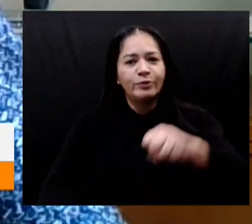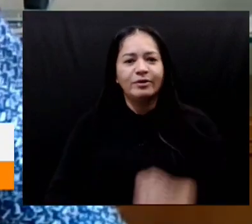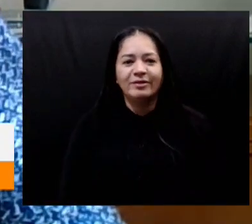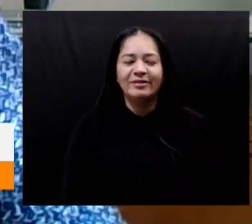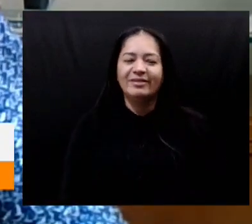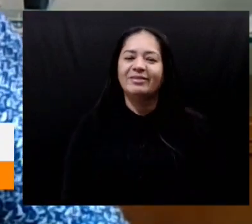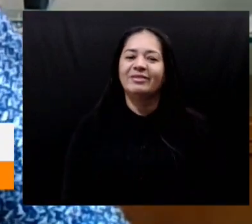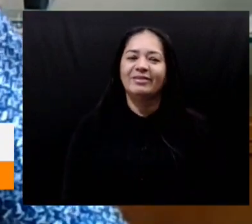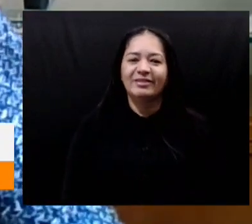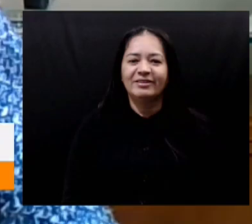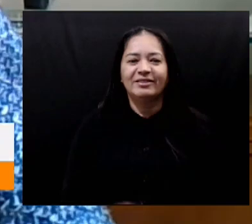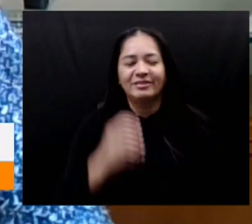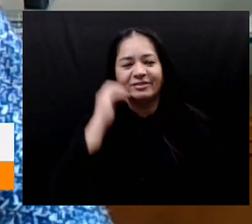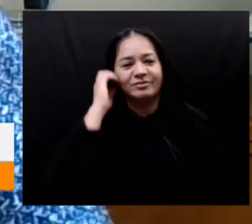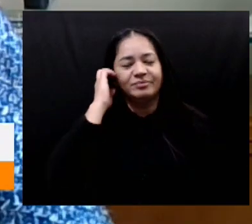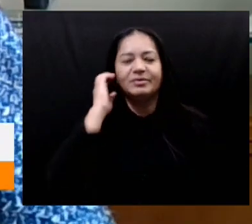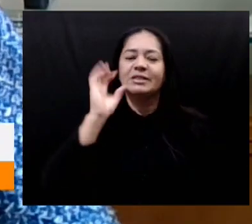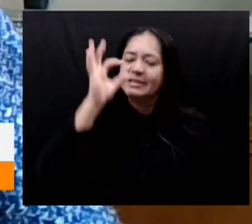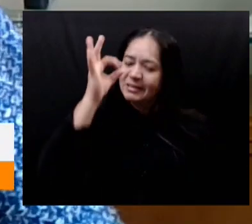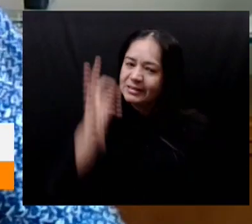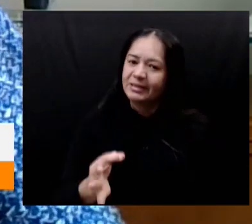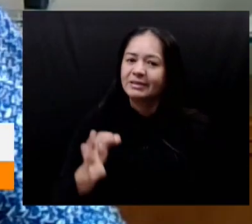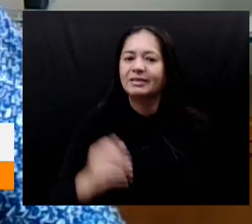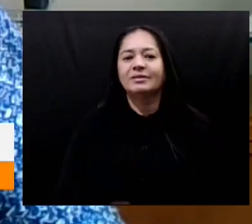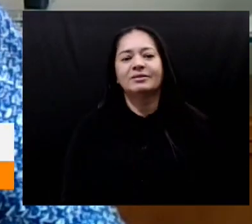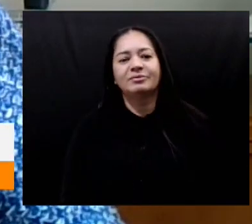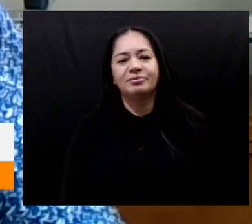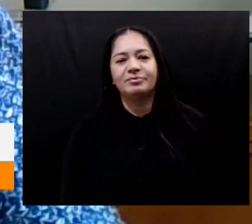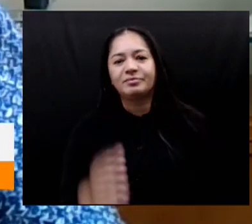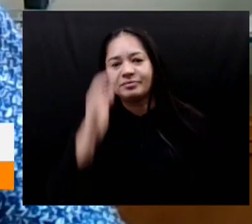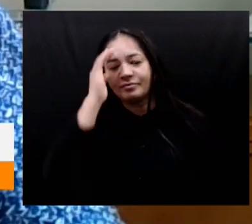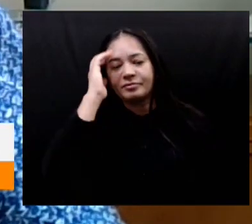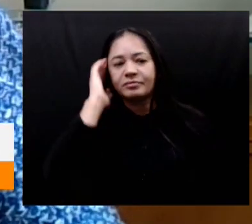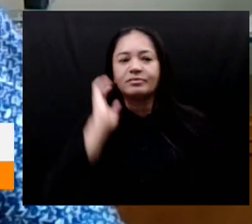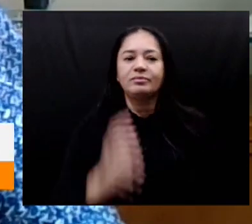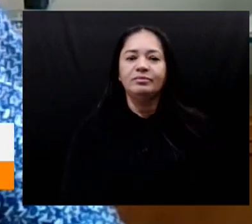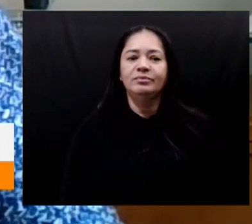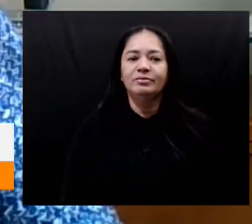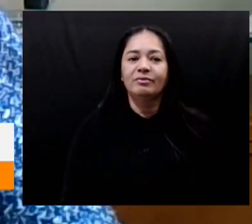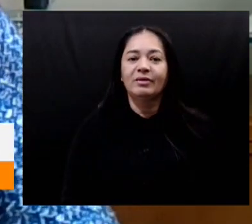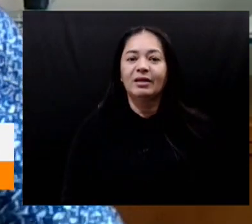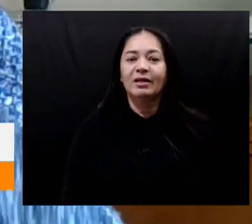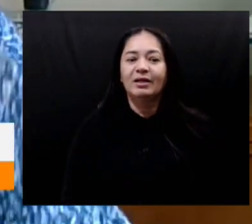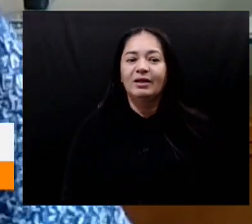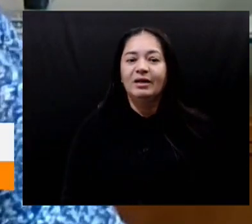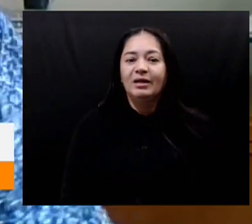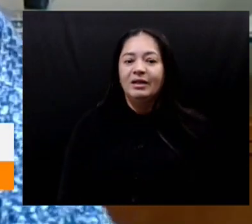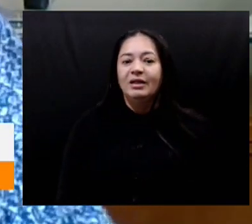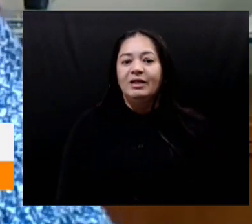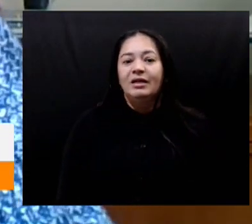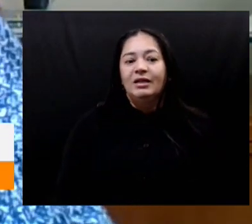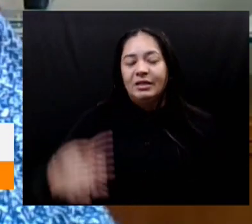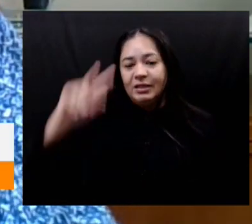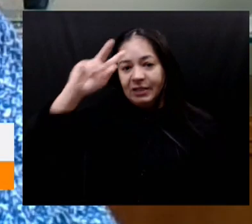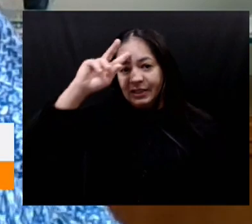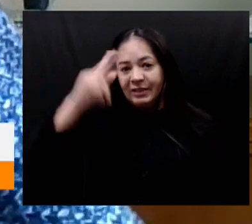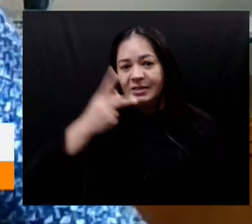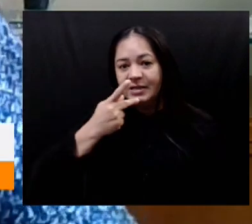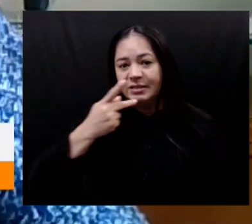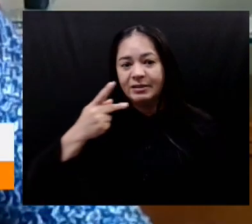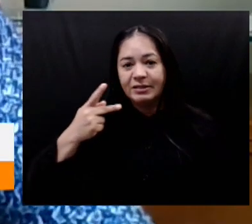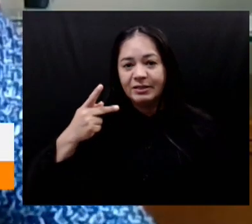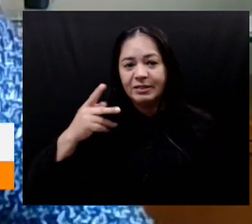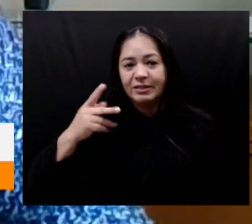Com certeza, Rúbia. Na transpessoal, nós acabamos nos inspirando muito em